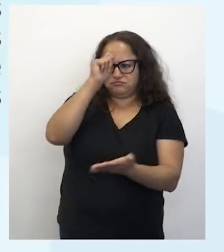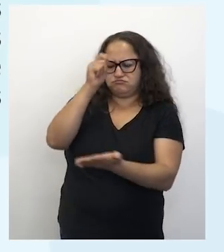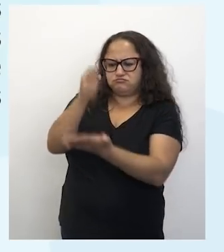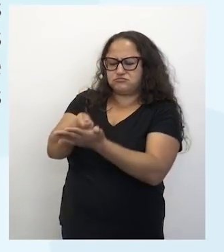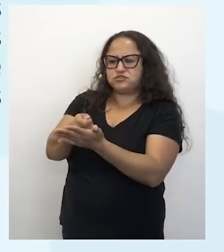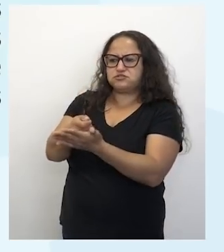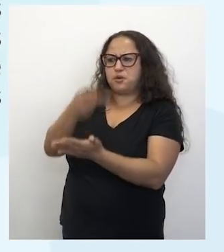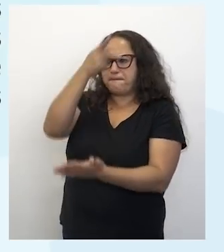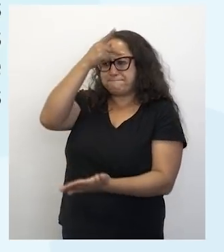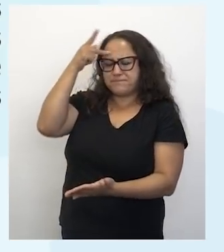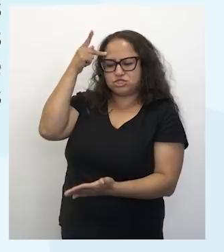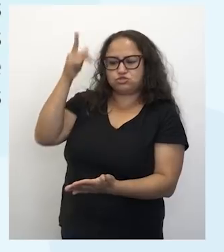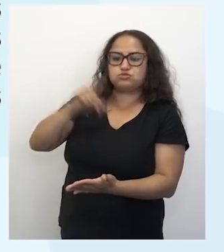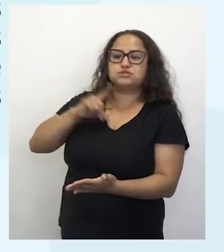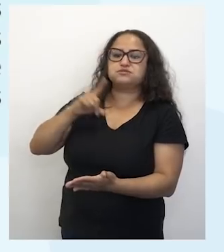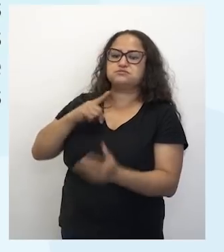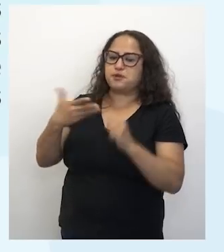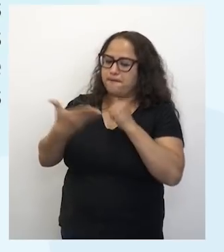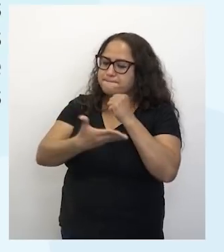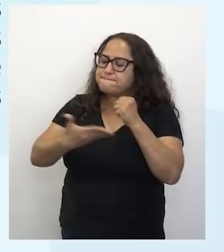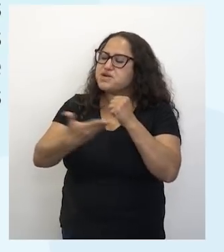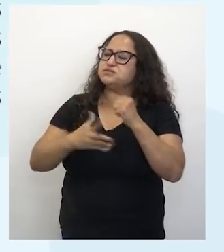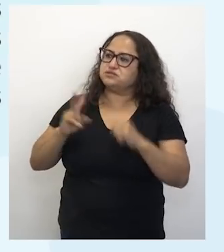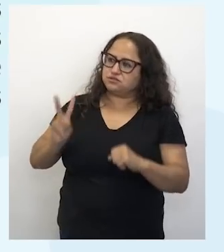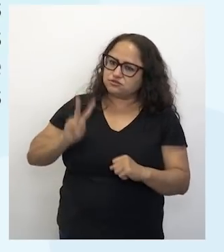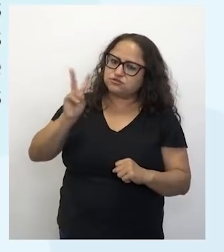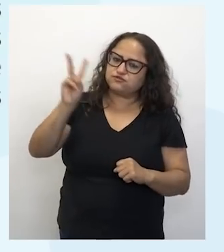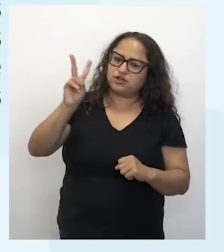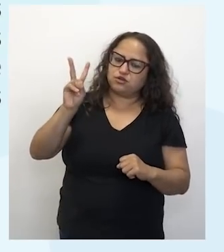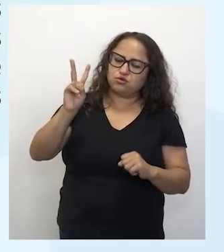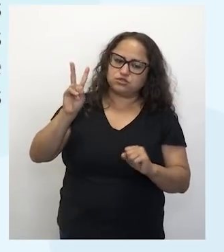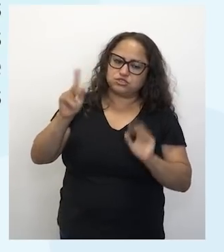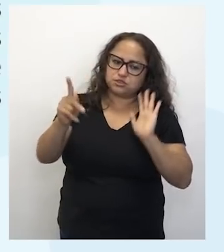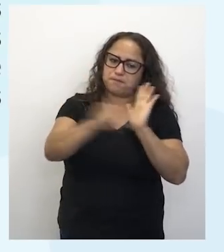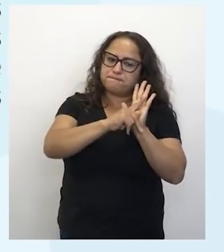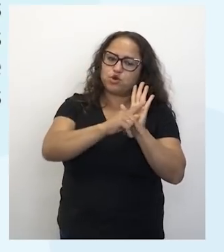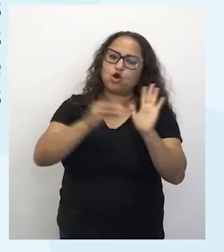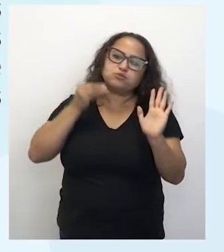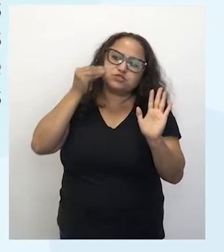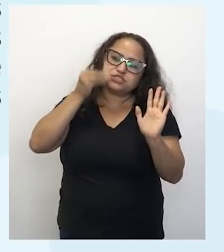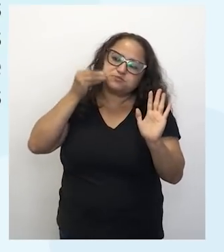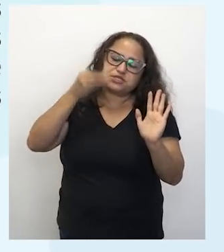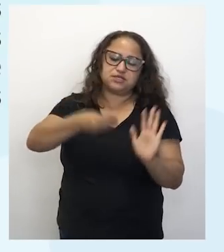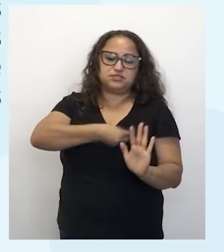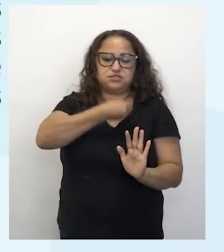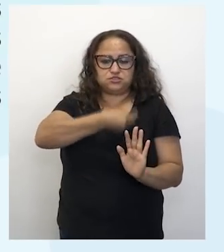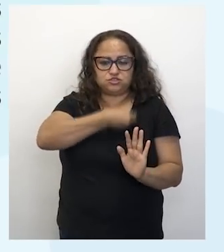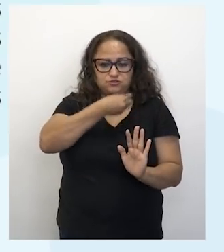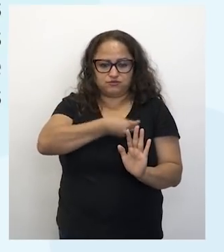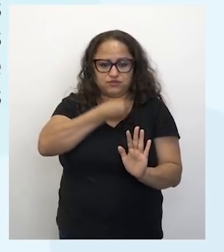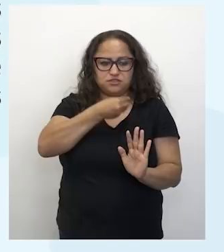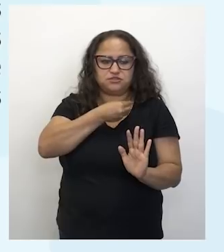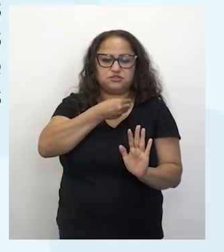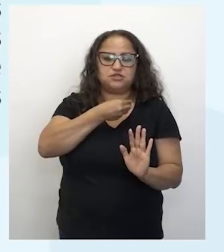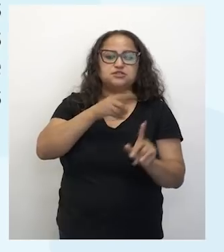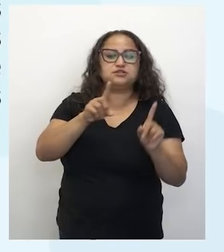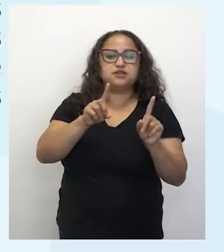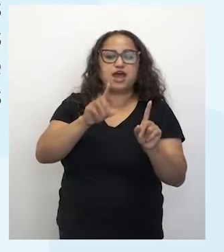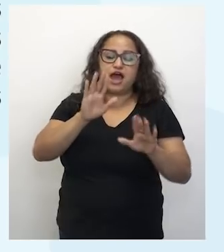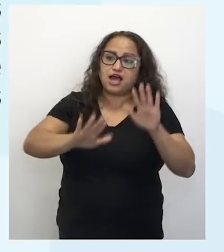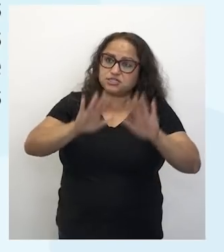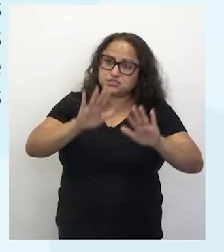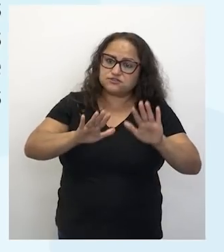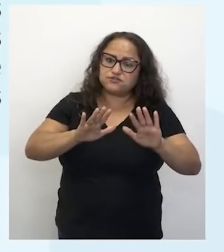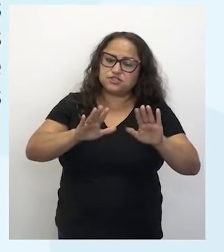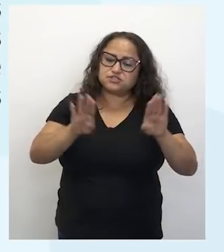toma estão baseadas em seus valores, nas experiências que ela teve em sua vida, e nem sempre são